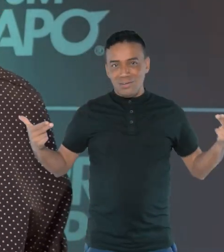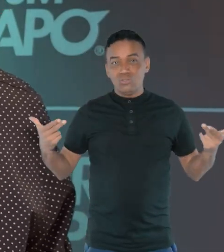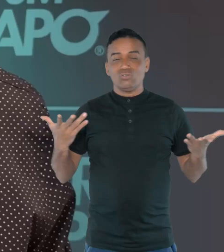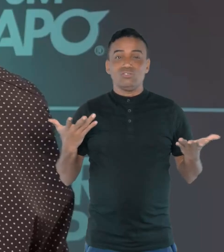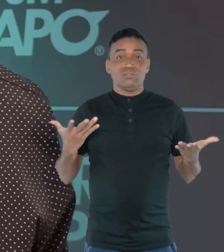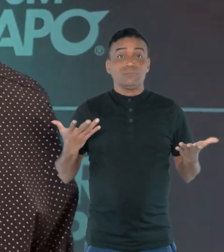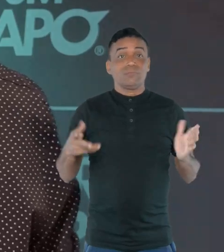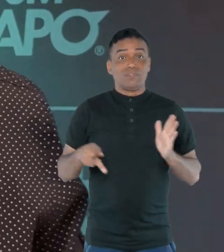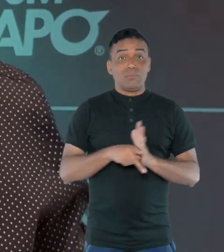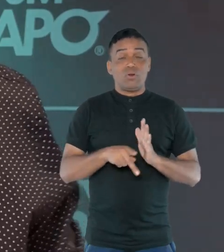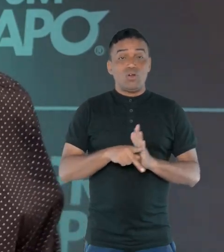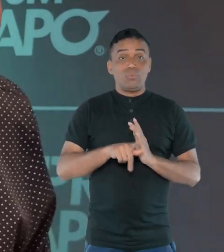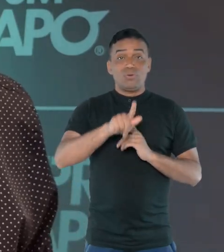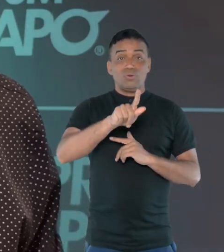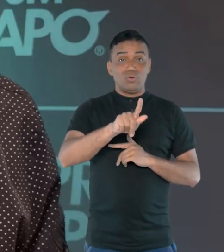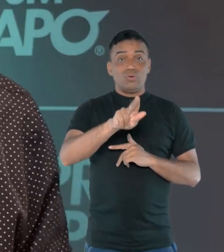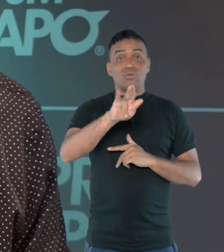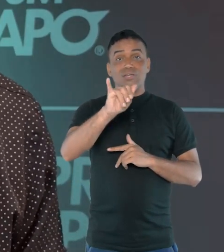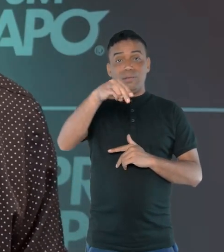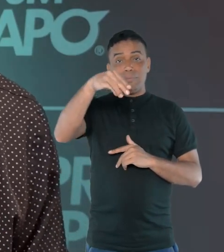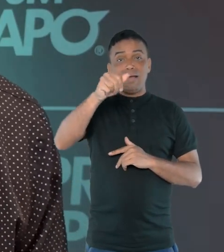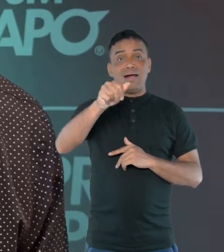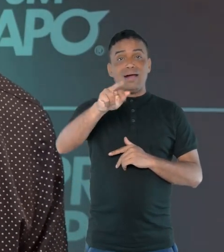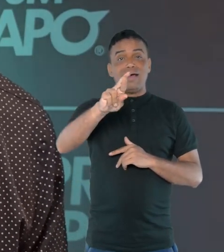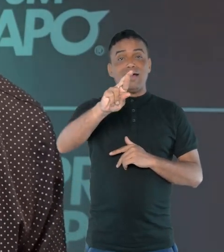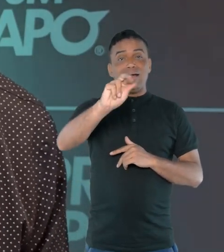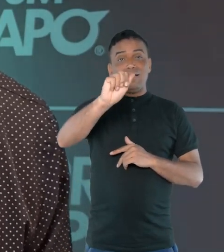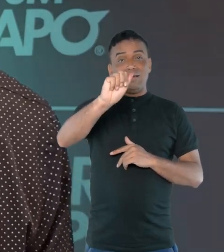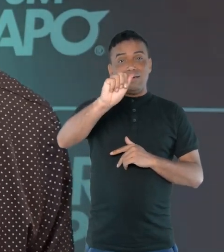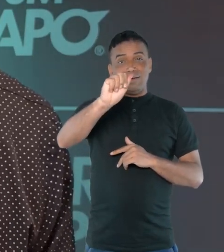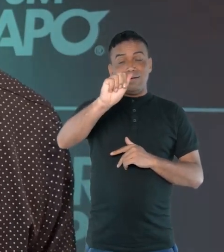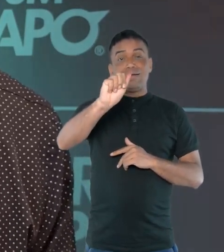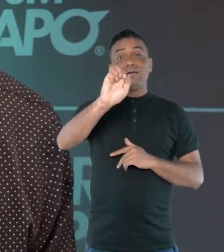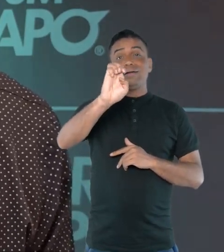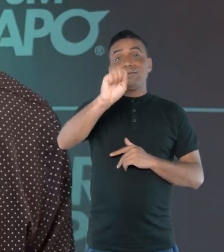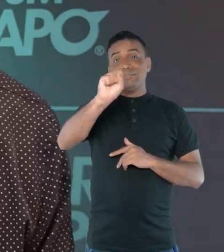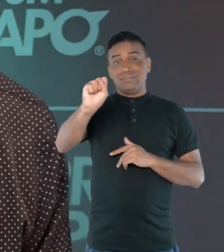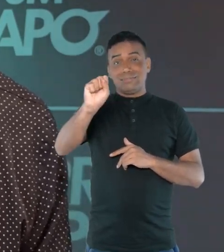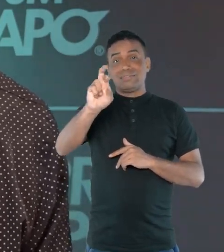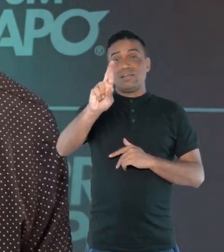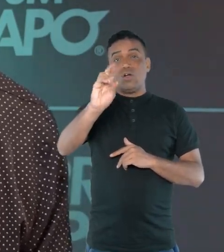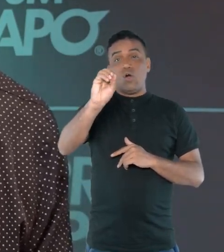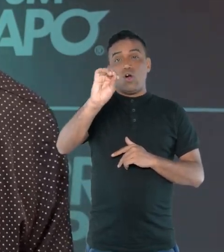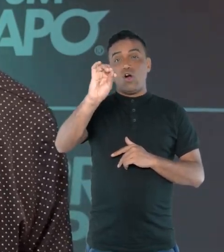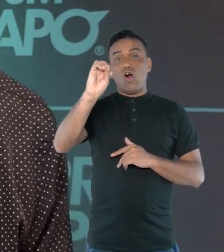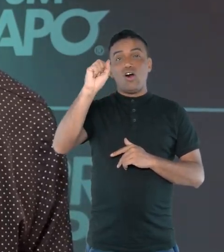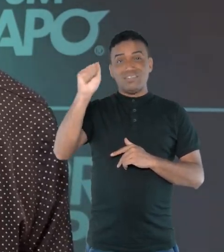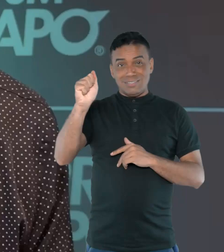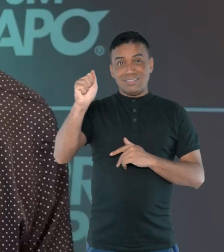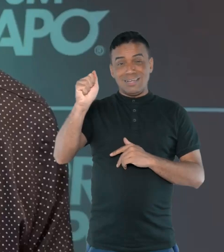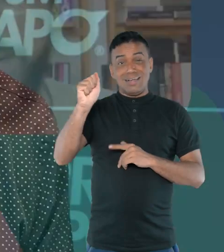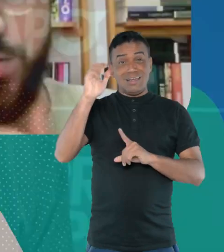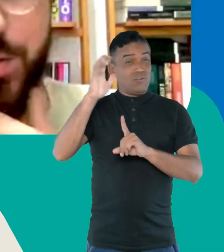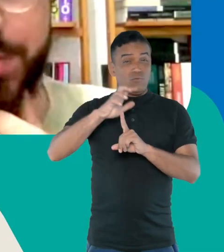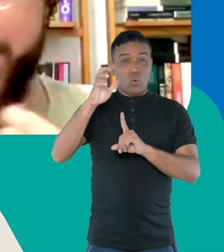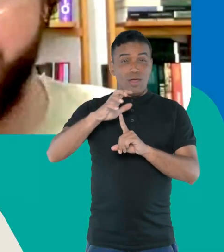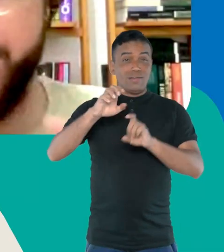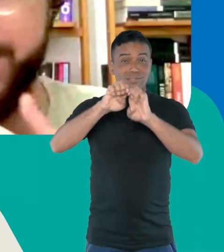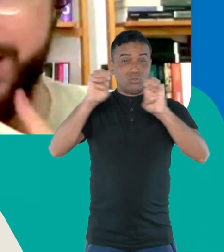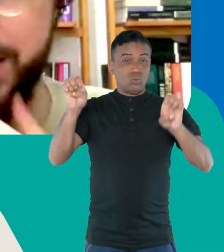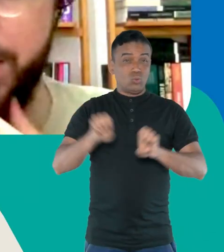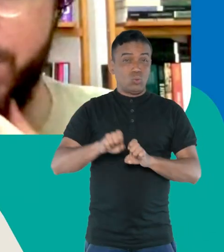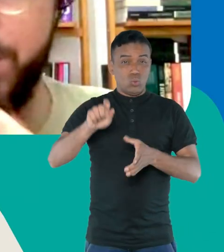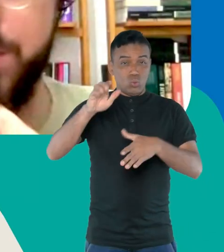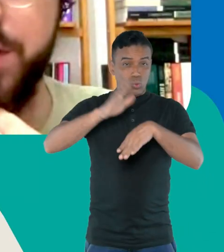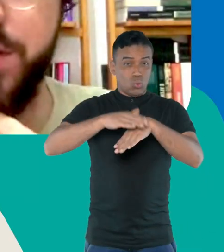o próprio nosso Guimarães Rosa, que certamente tem uma influência muito grande na sua escrita. Nossa, bastante. O Guimarães